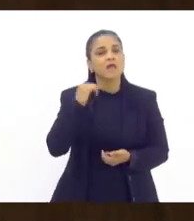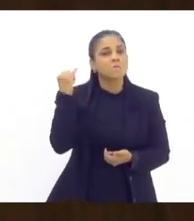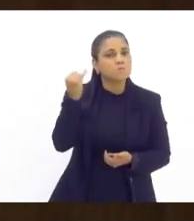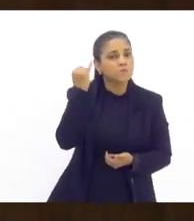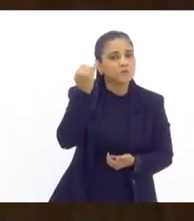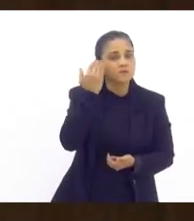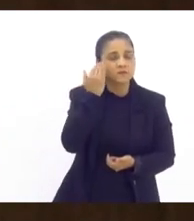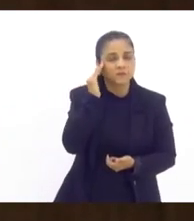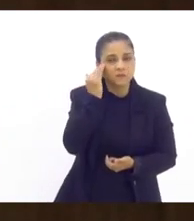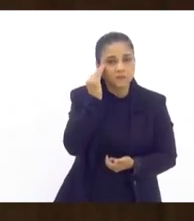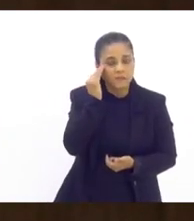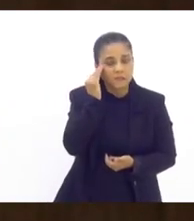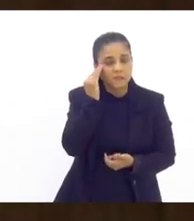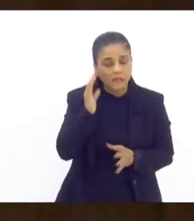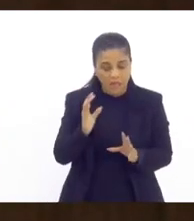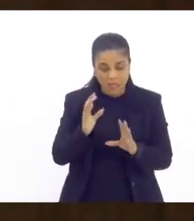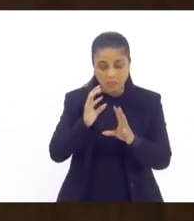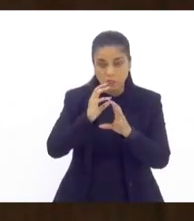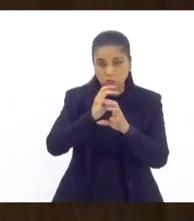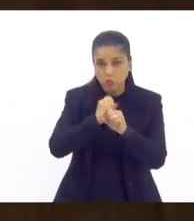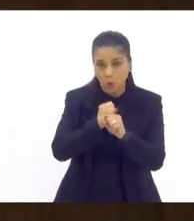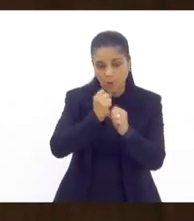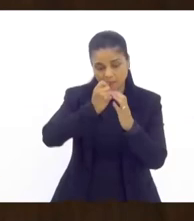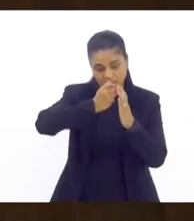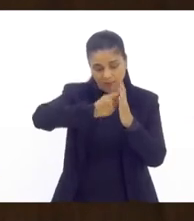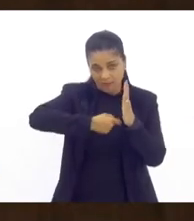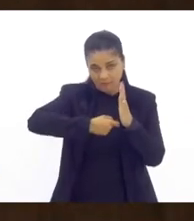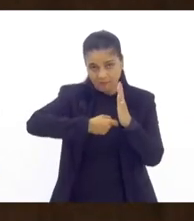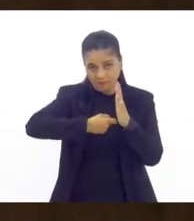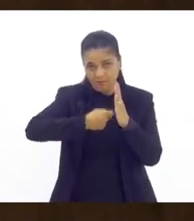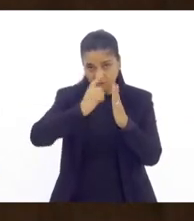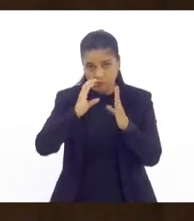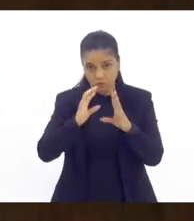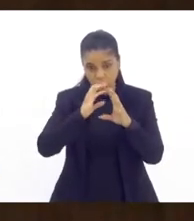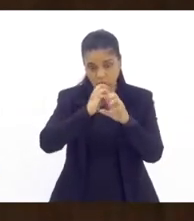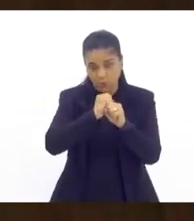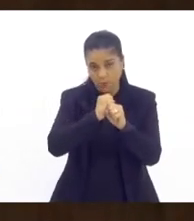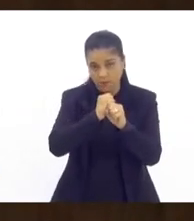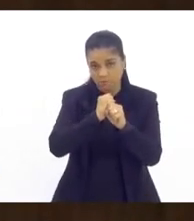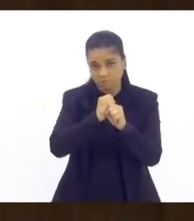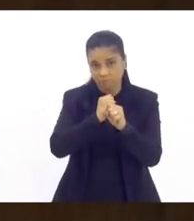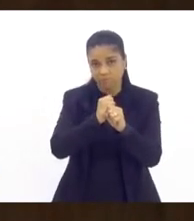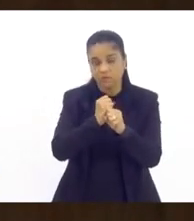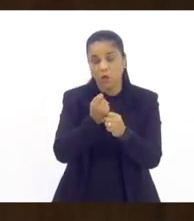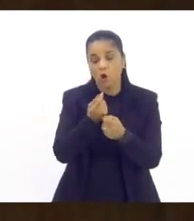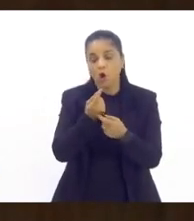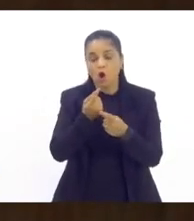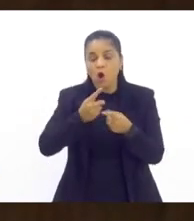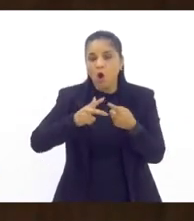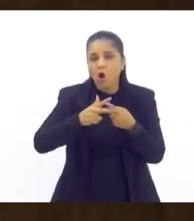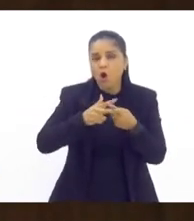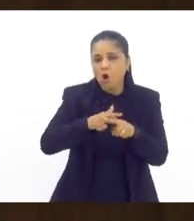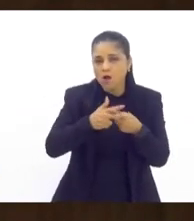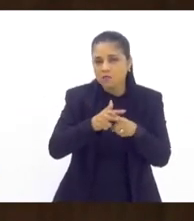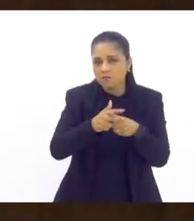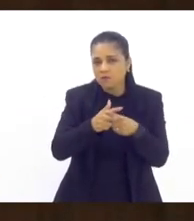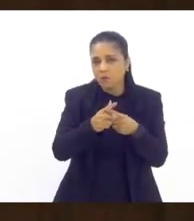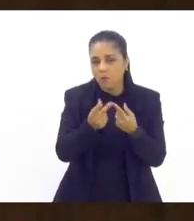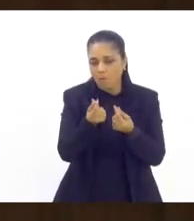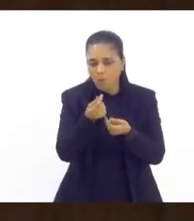é a soma da correção monetária com os juros. Se os juros